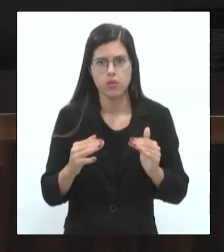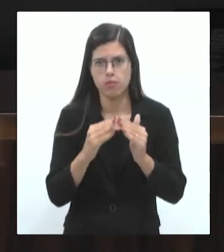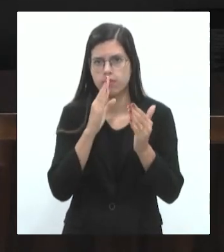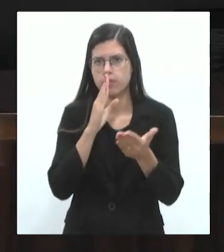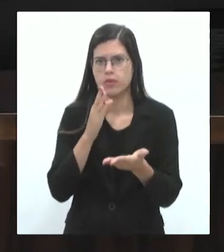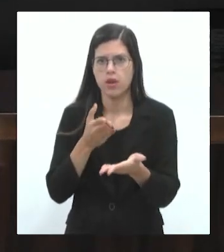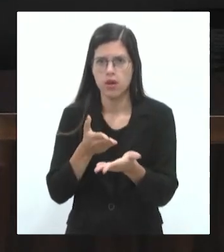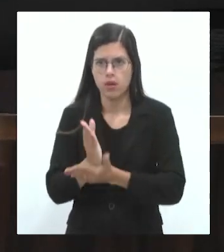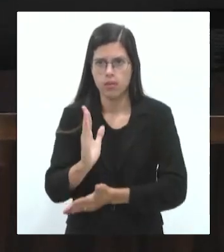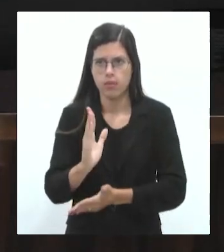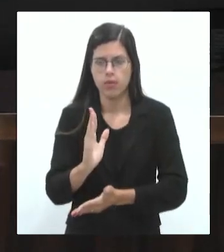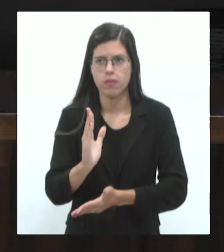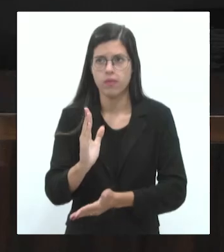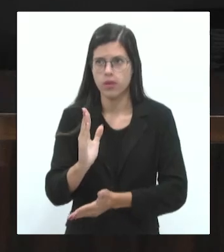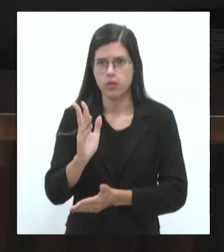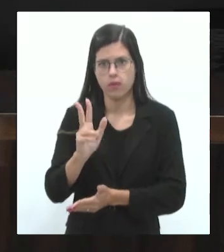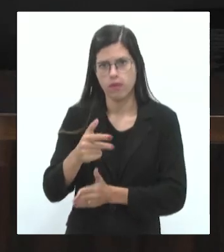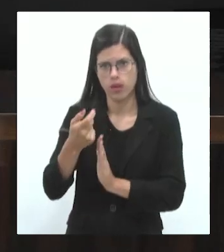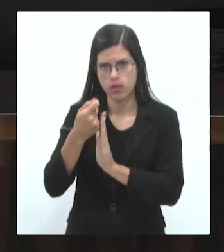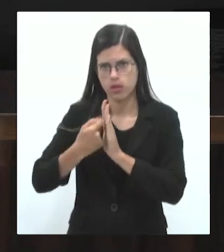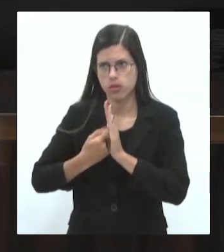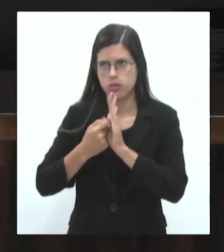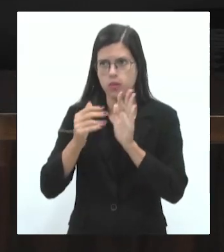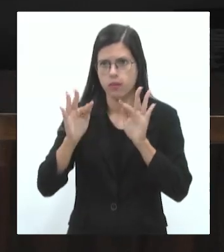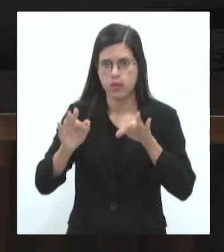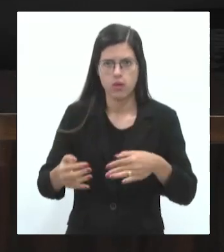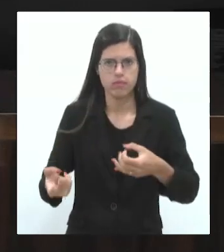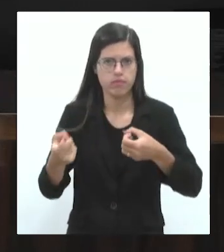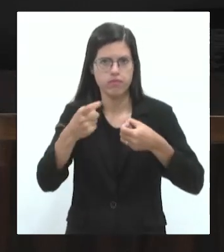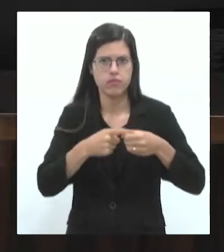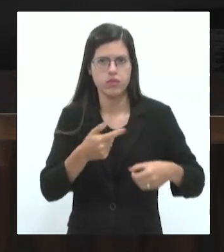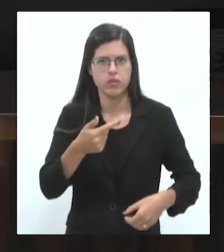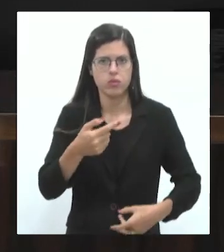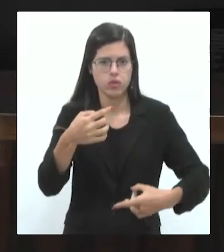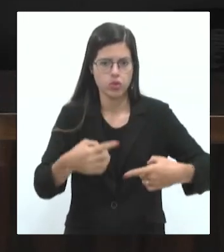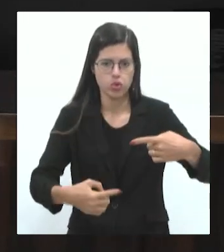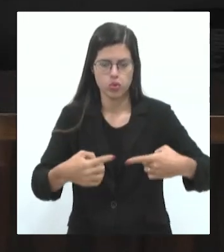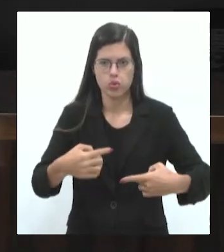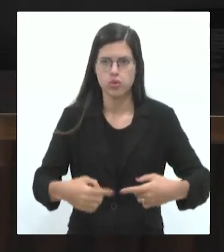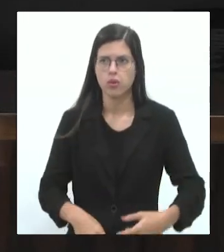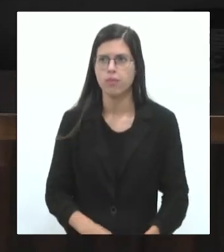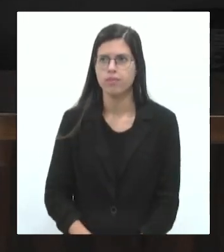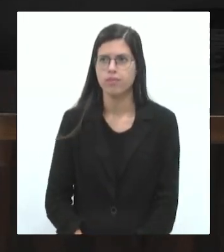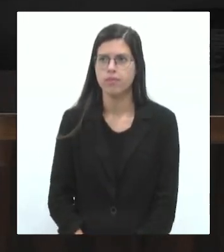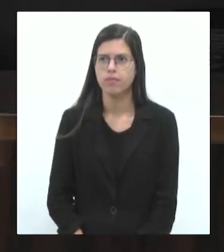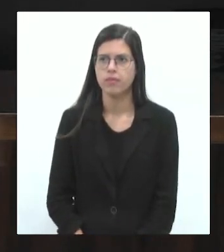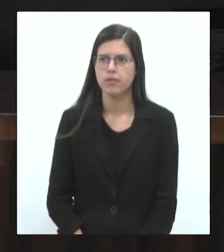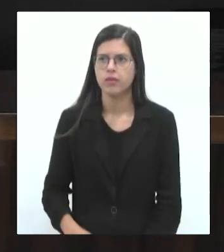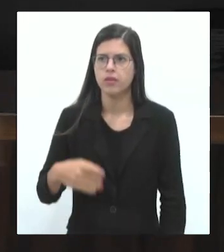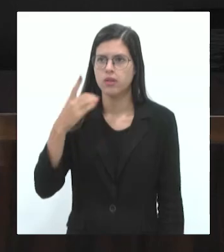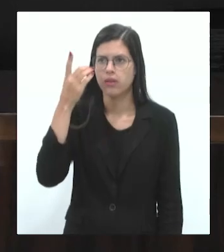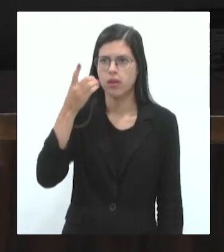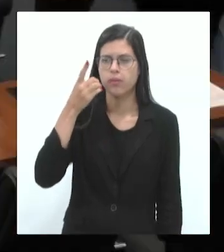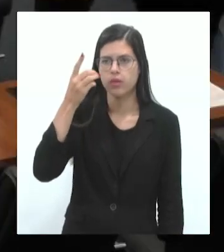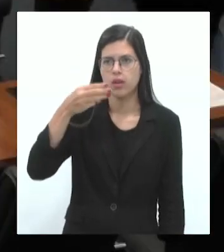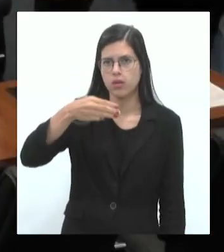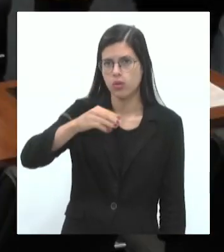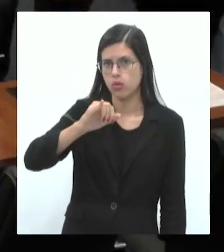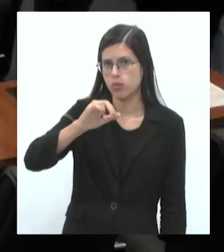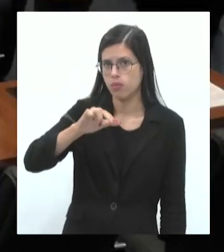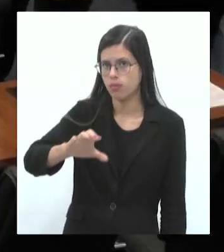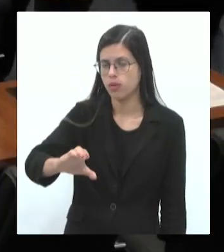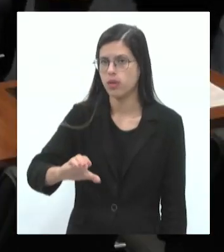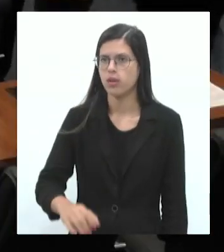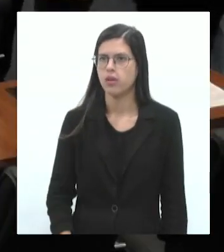estão. Aprovado. Vai a redação do vencido para a segunda discussão. Para a declaração. Deputado Mink. O